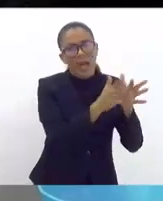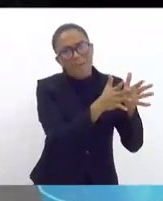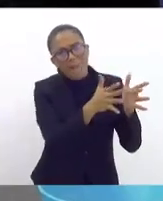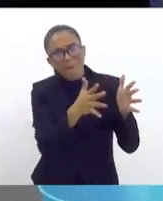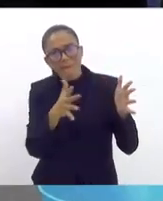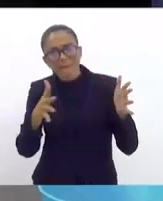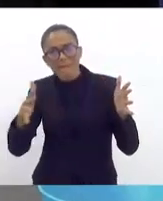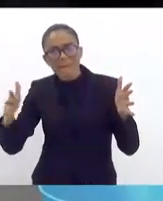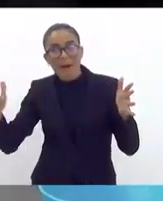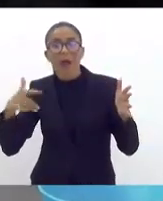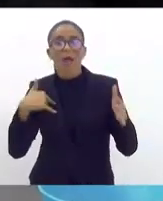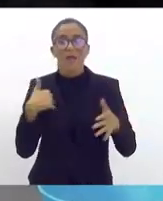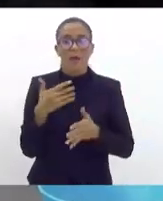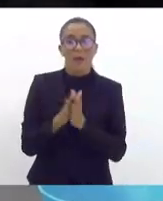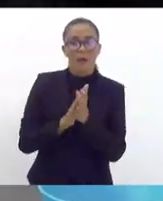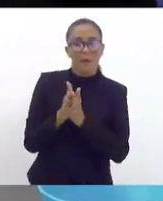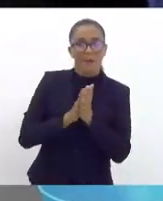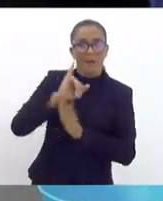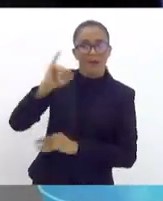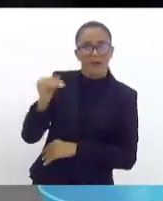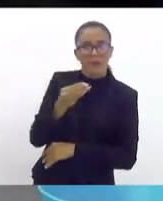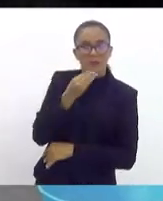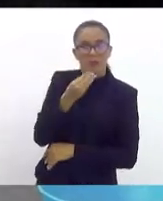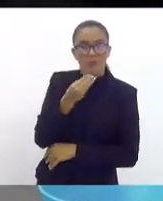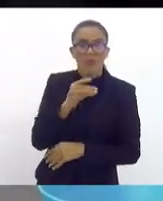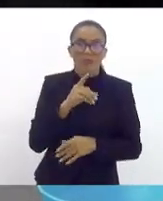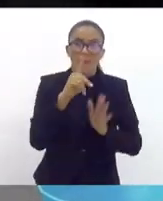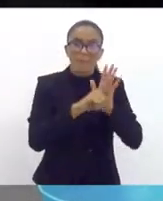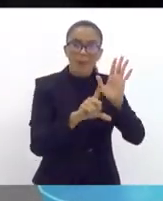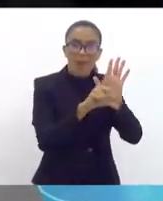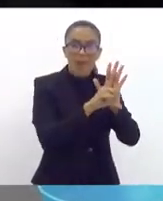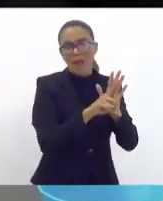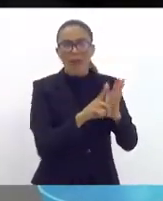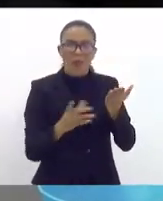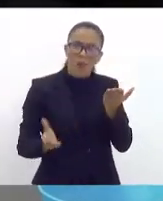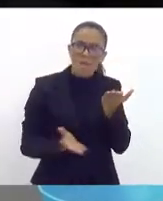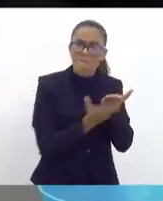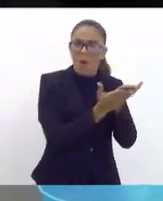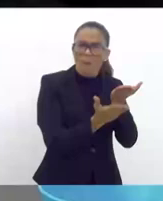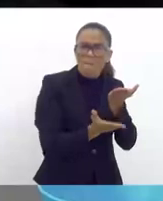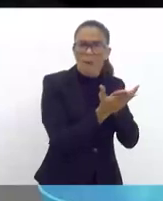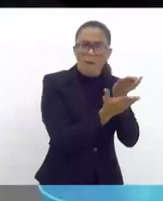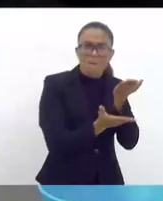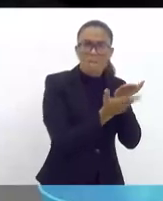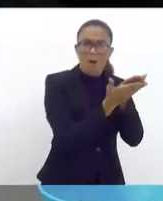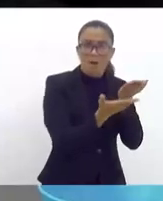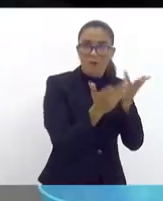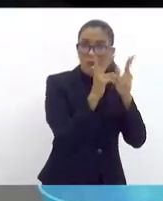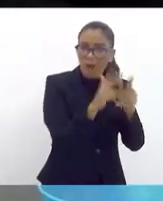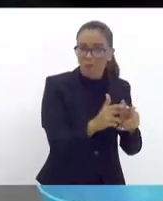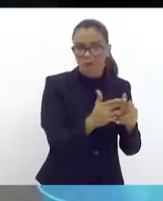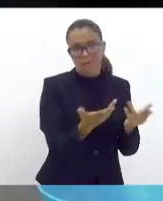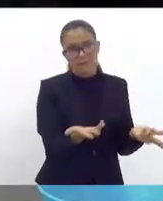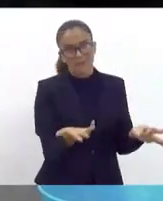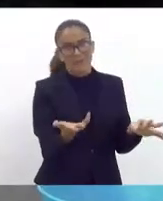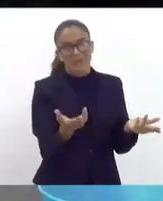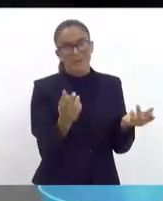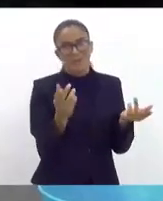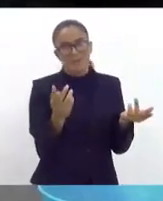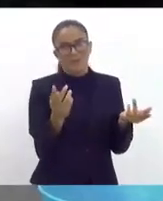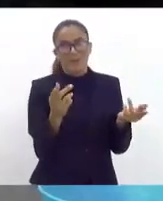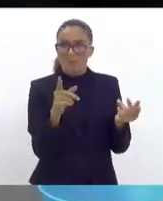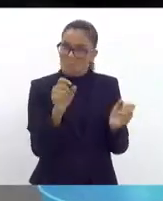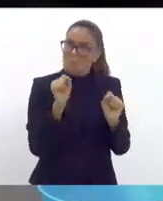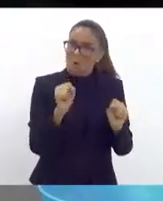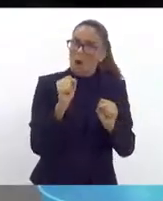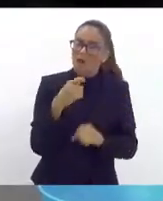E aí eu busco que vi que tem pele igual tá na moda eu vou lá protocolo igual e isso isso pode guardar até